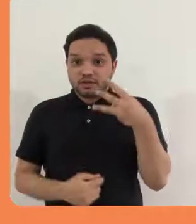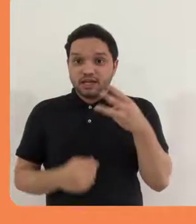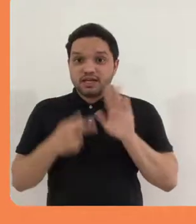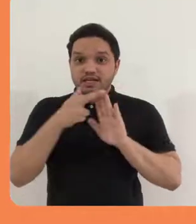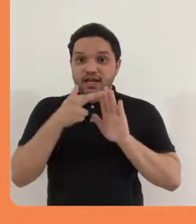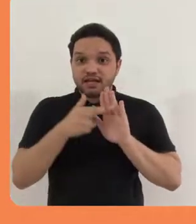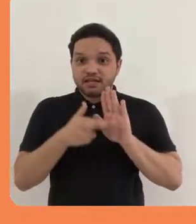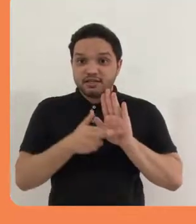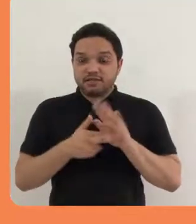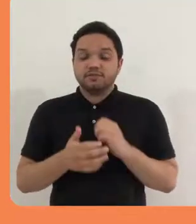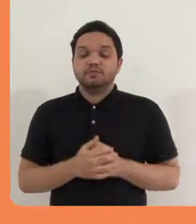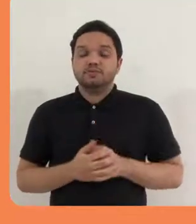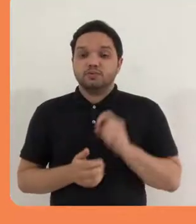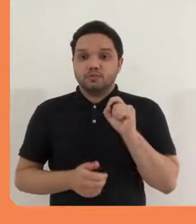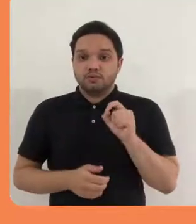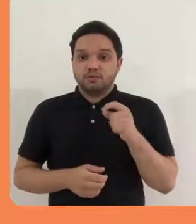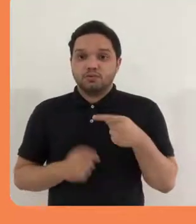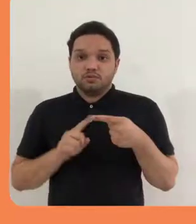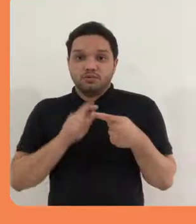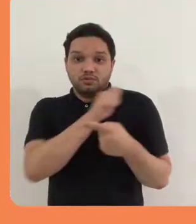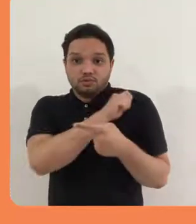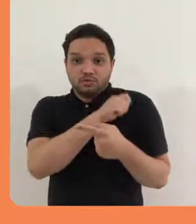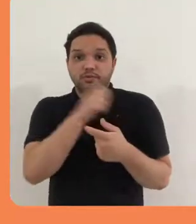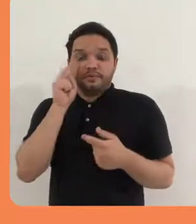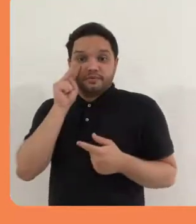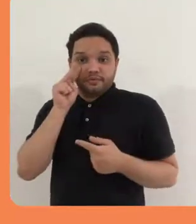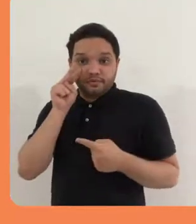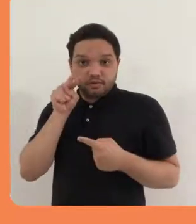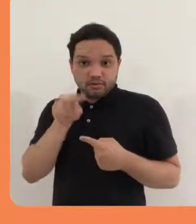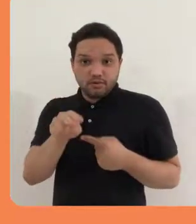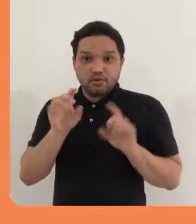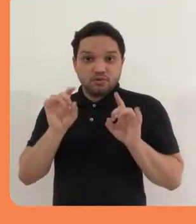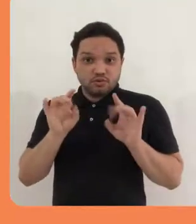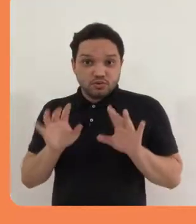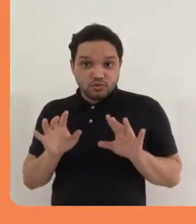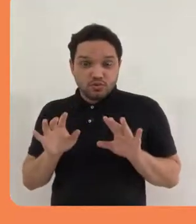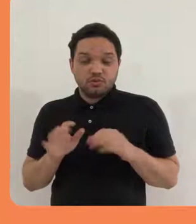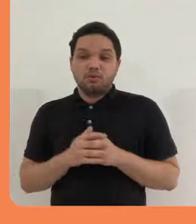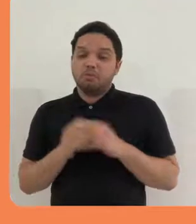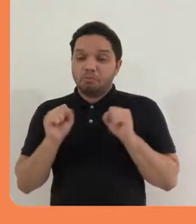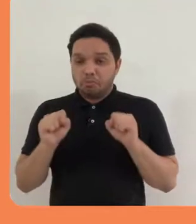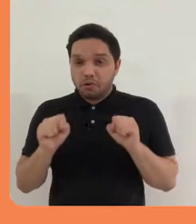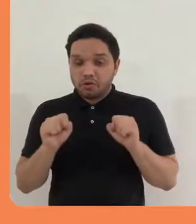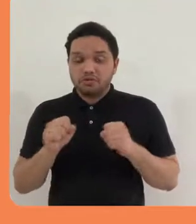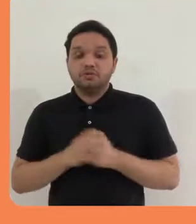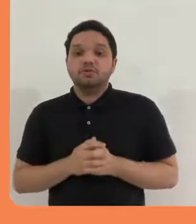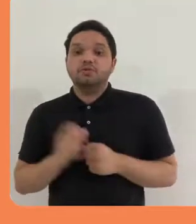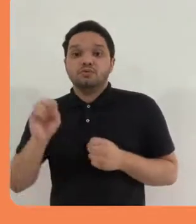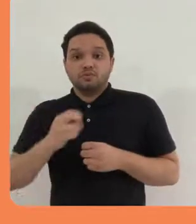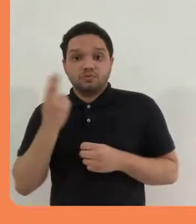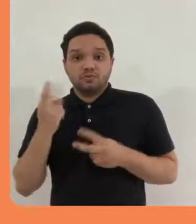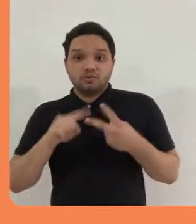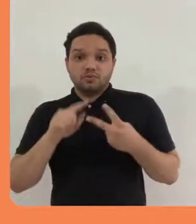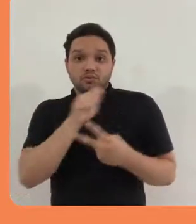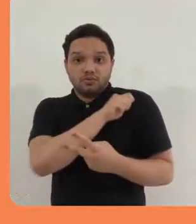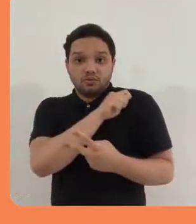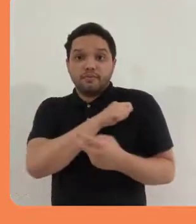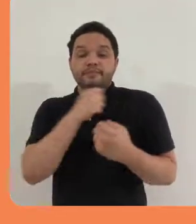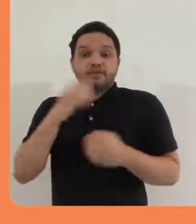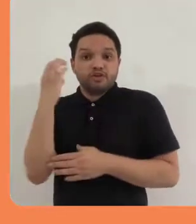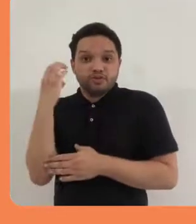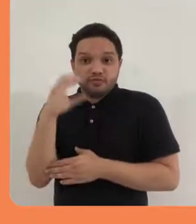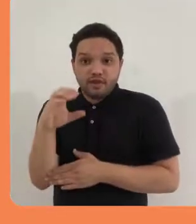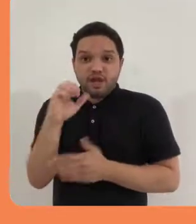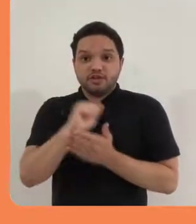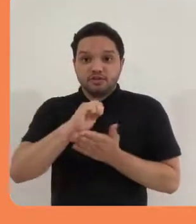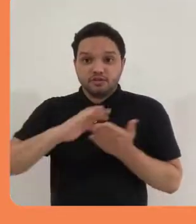e quais atividades ele precisa receber, precisa realizar para finalizar o curso, para concluir o curso.